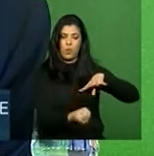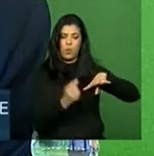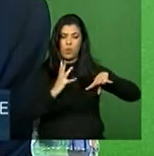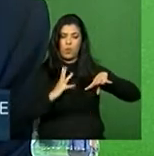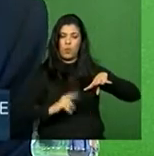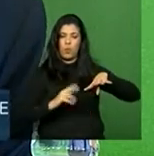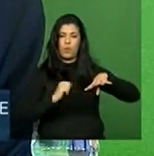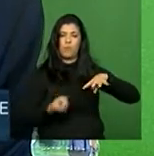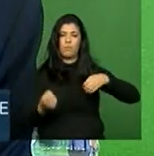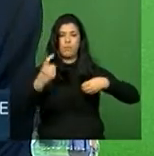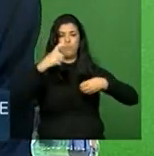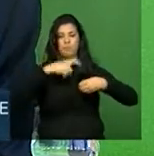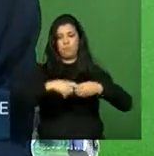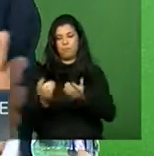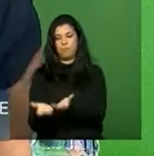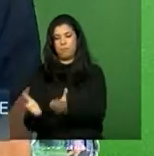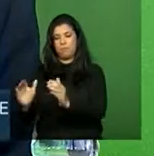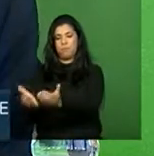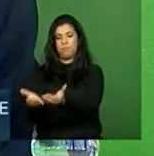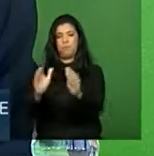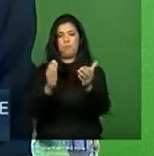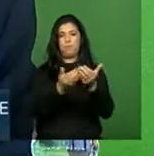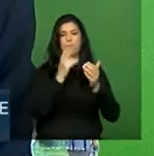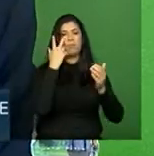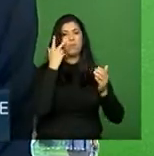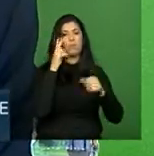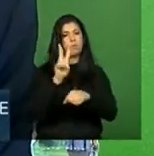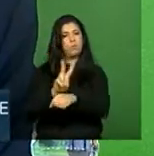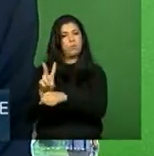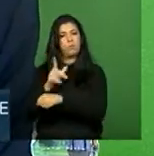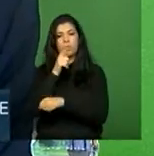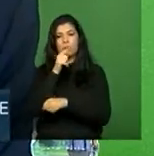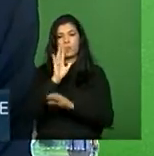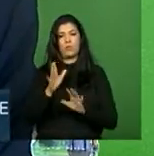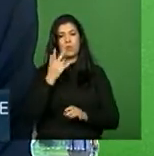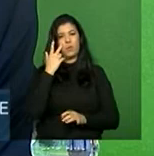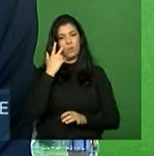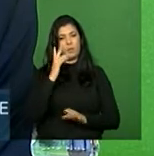represas de origem Então esse é o trabalho